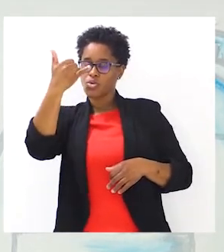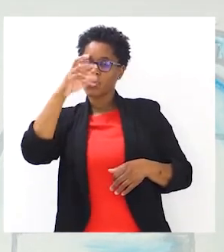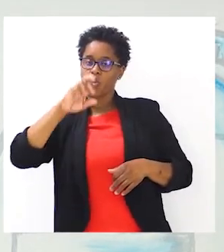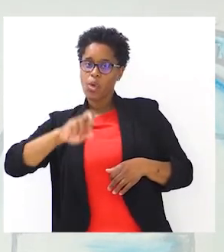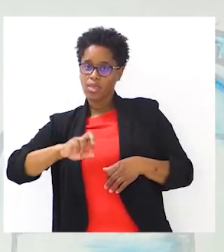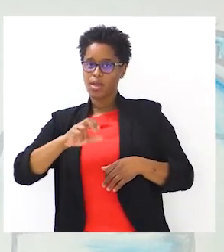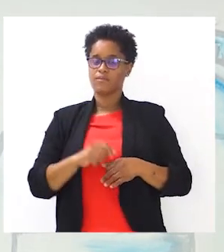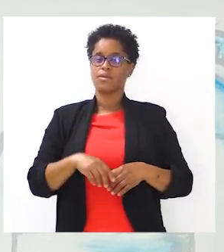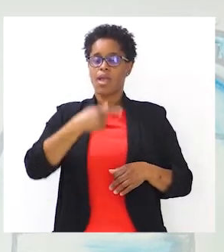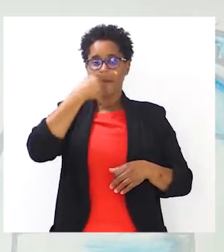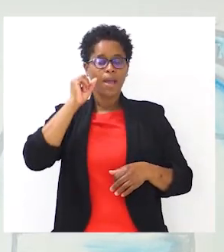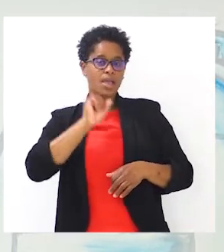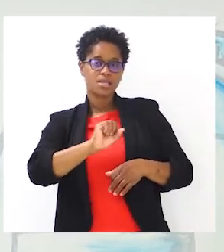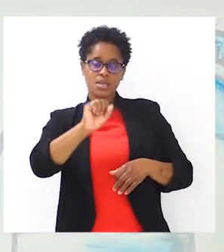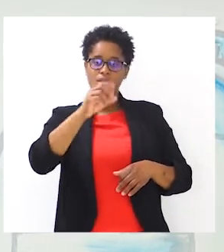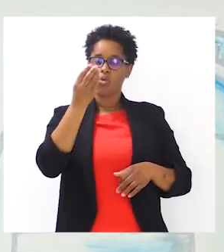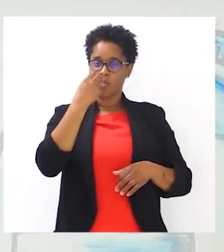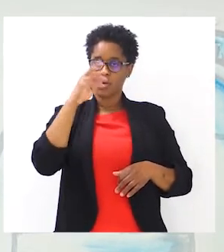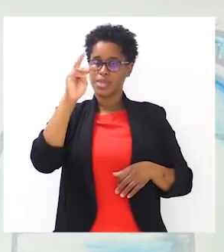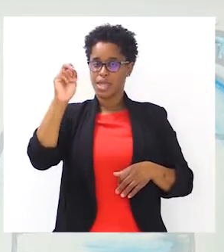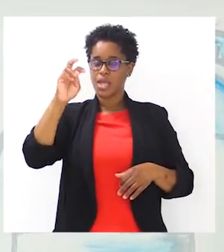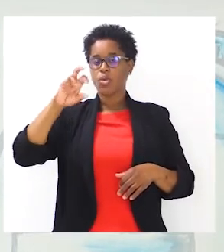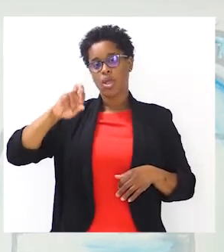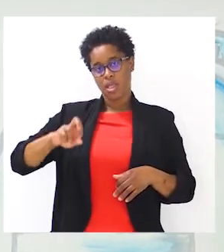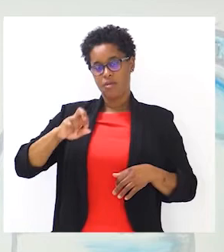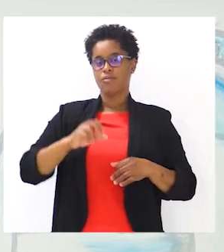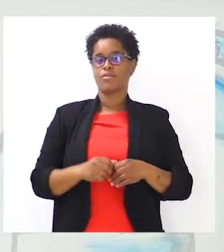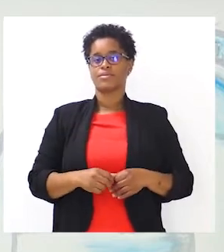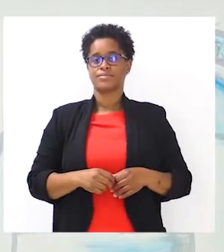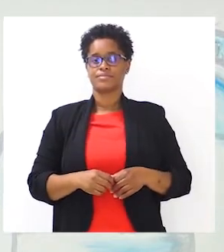2/8. E o seu pai comeu 3/8.